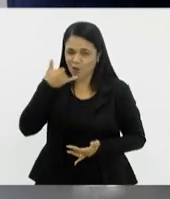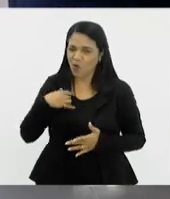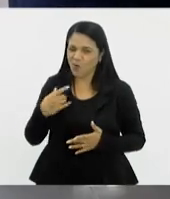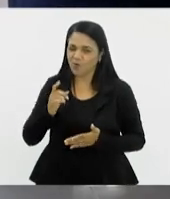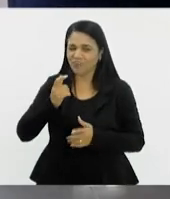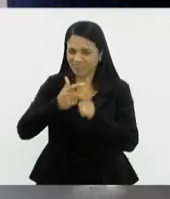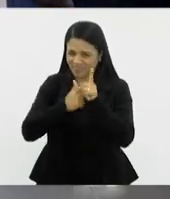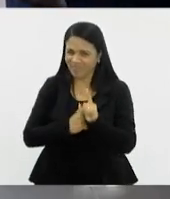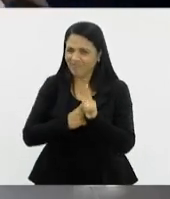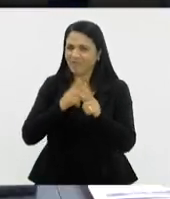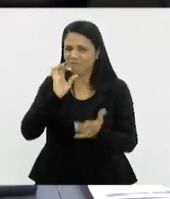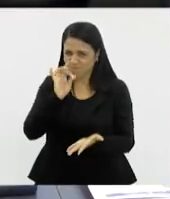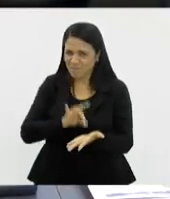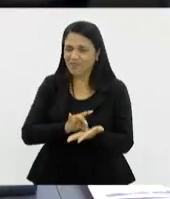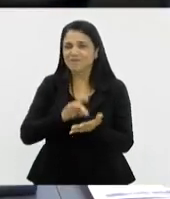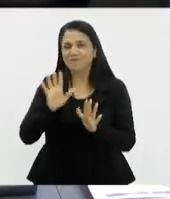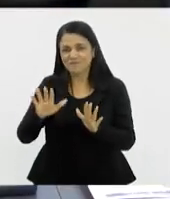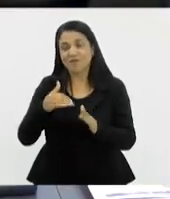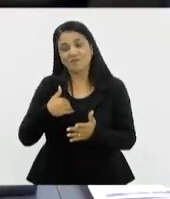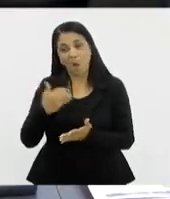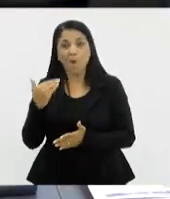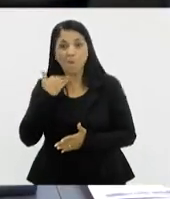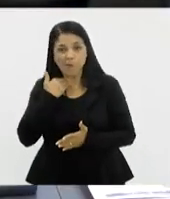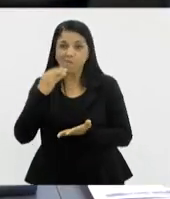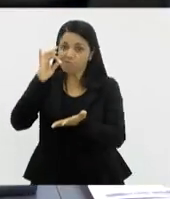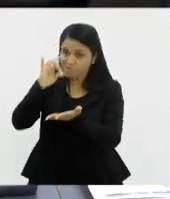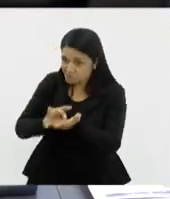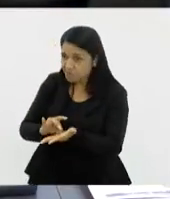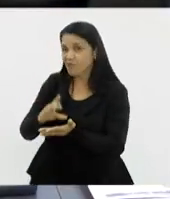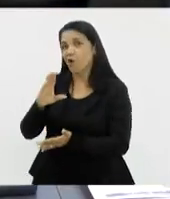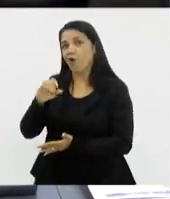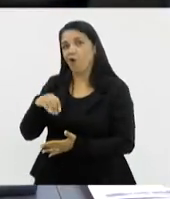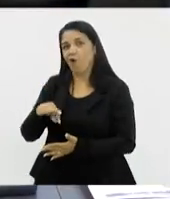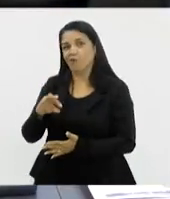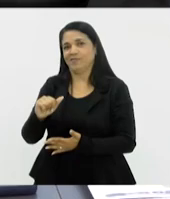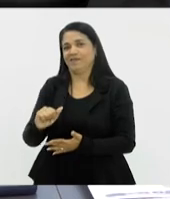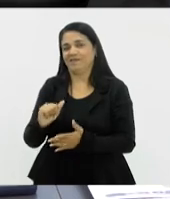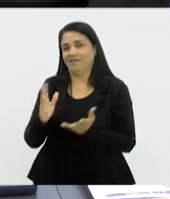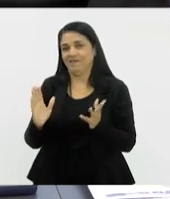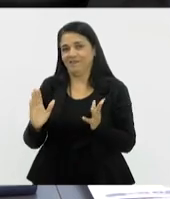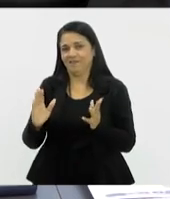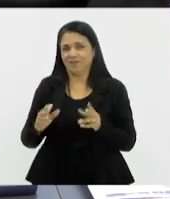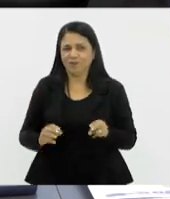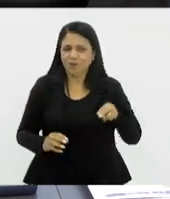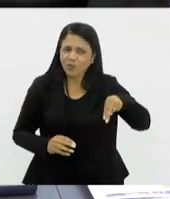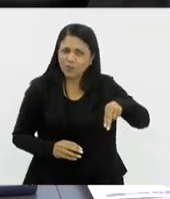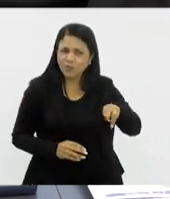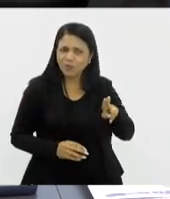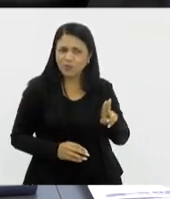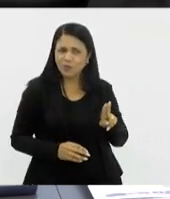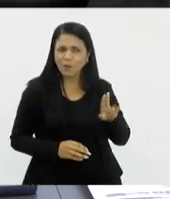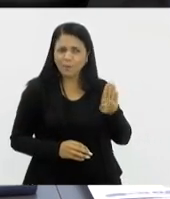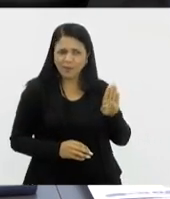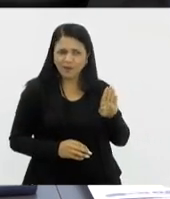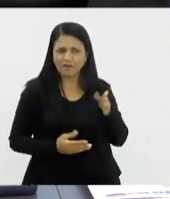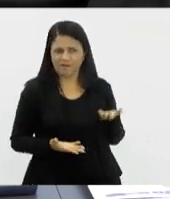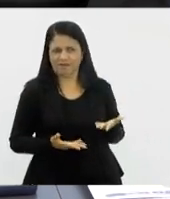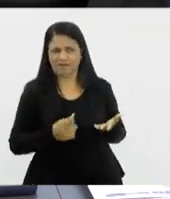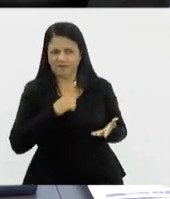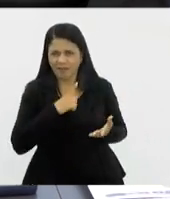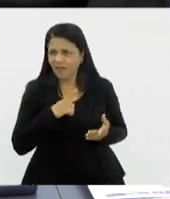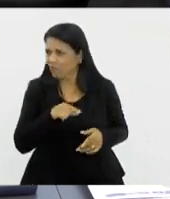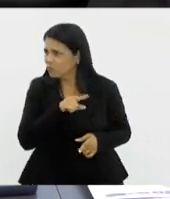real, mas é o banco, pelo menos, que você tem conta, né? Porque no banco, eu duvido que alguém aqui tenha conta nesse